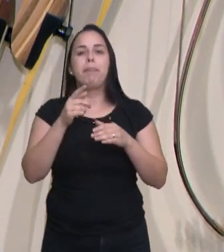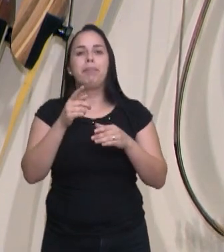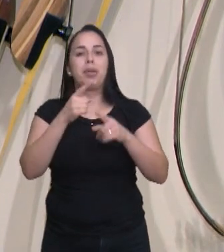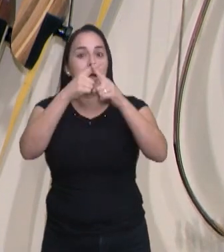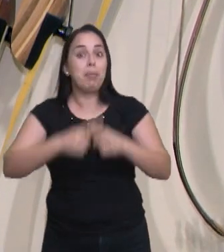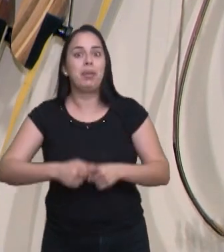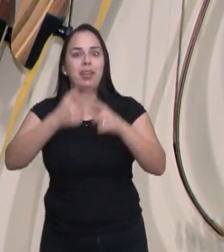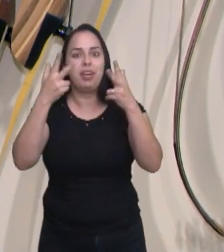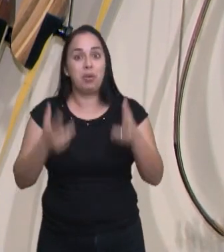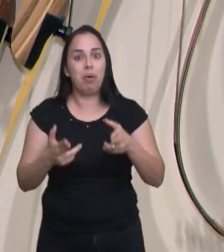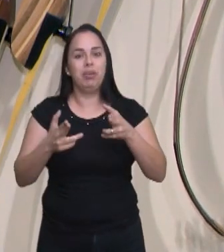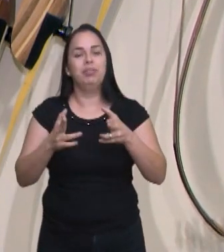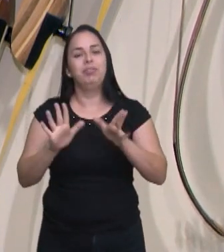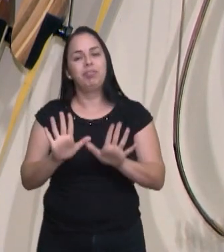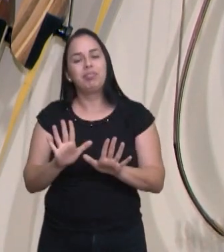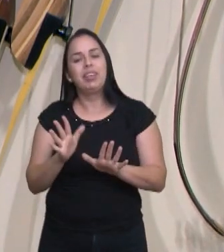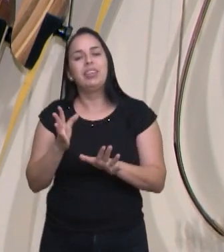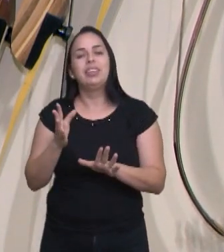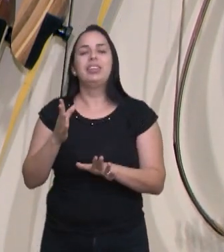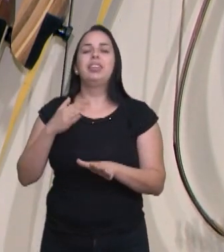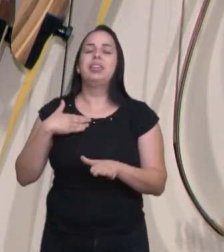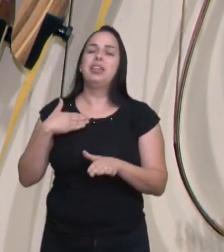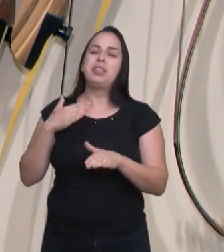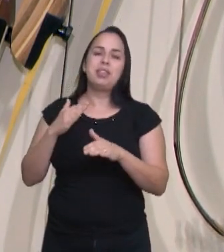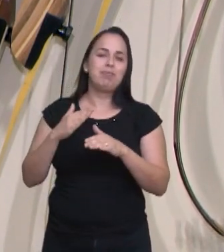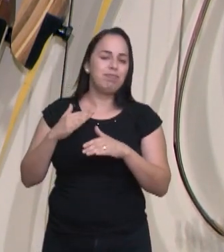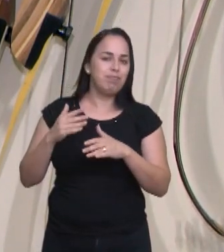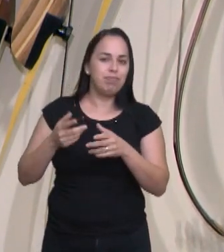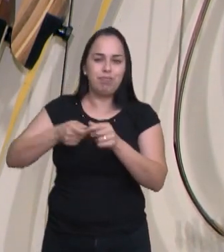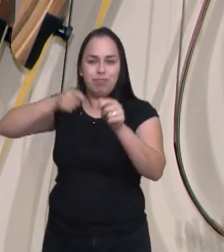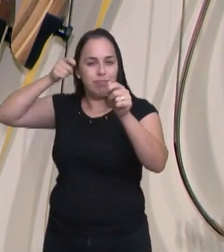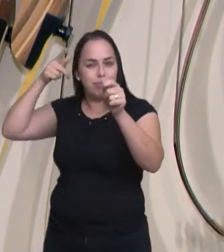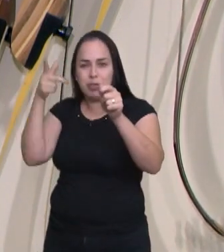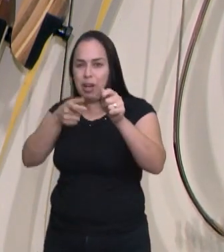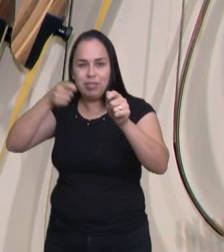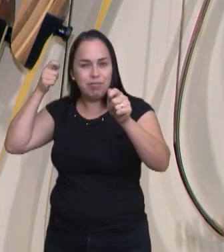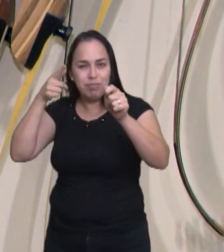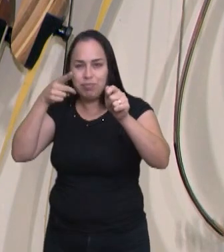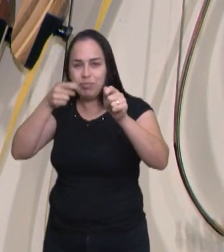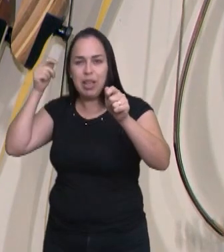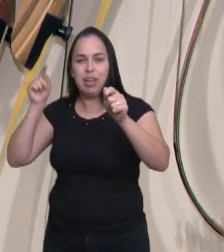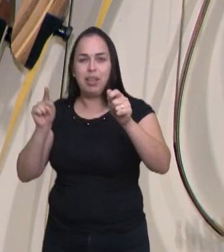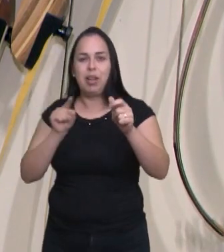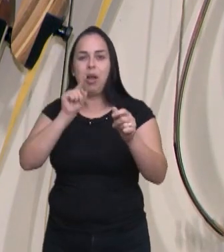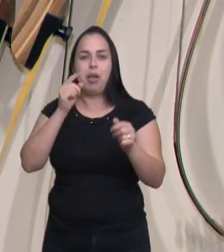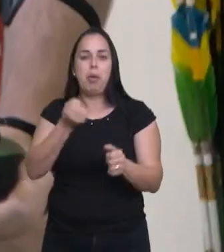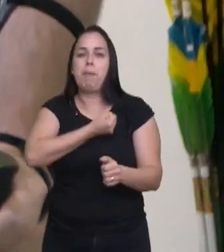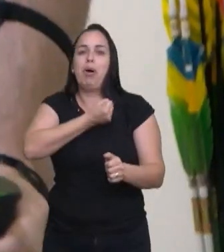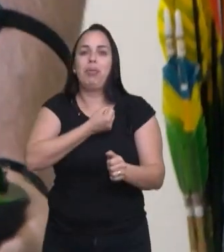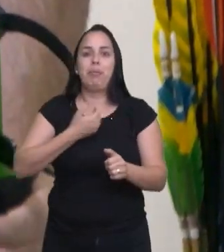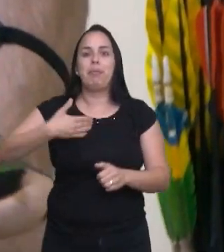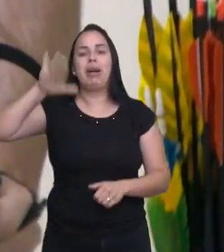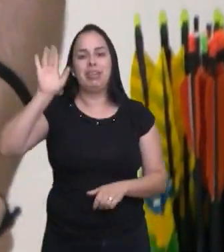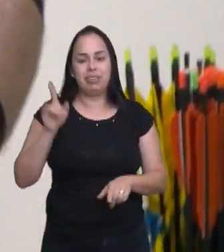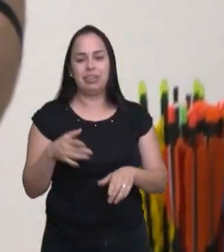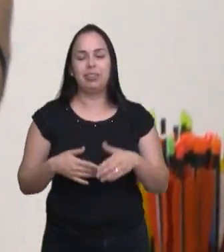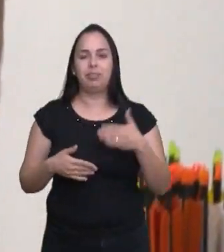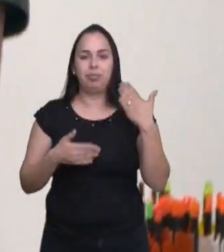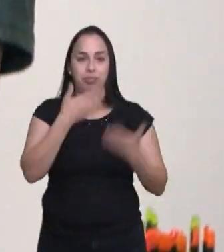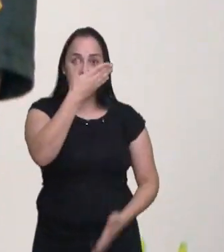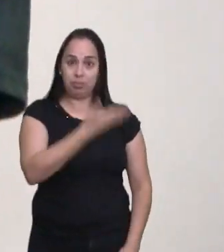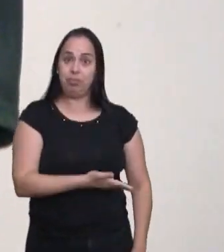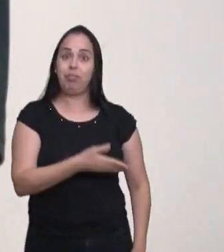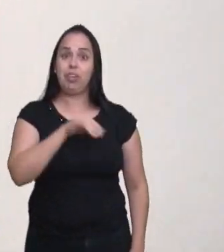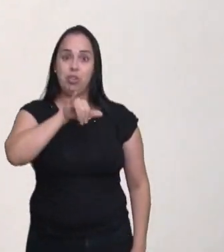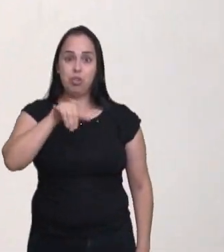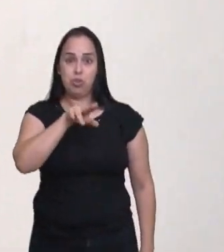de uma forma assim, bem expressiva, aumentando bem a minha pontuação. Assim como o Márcio,